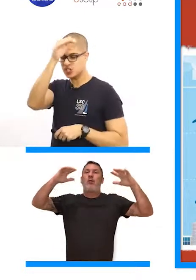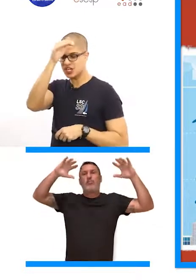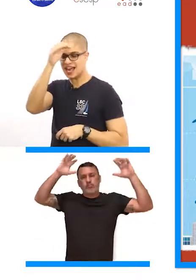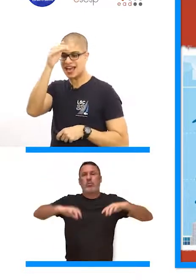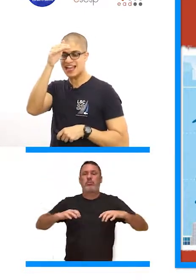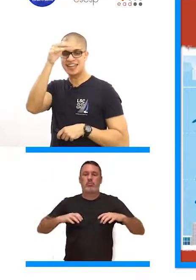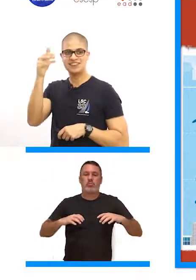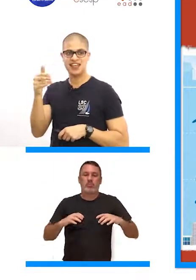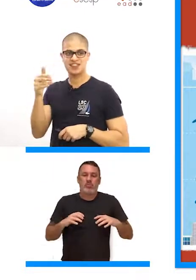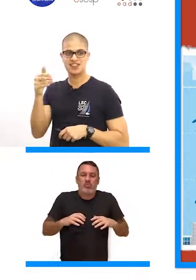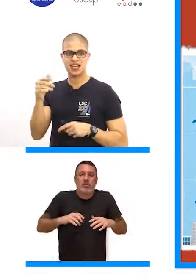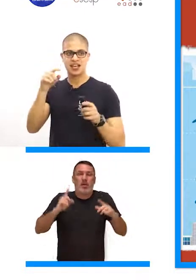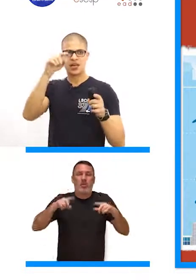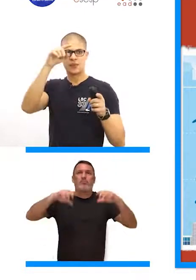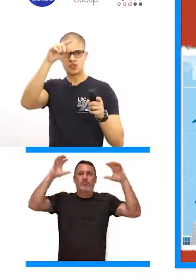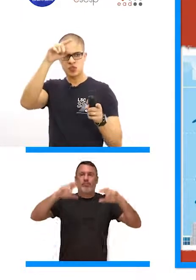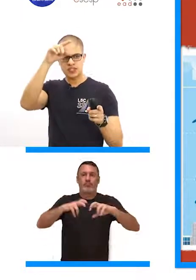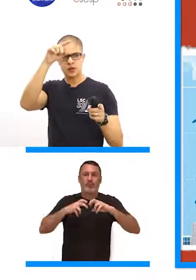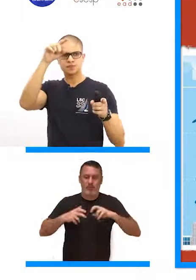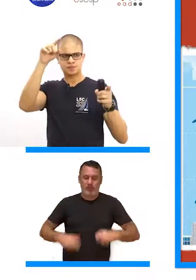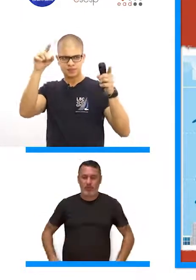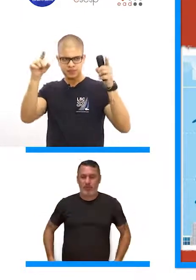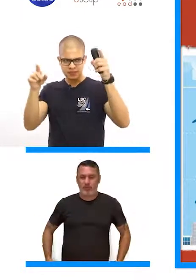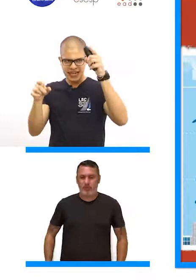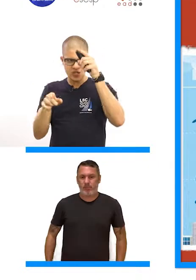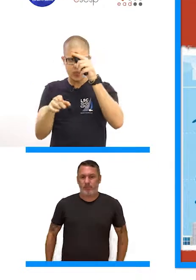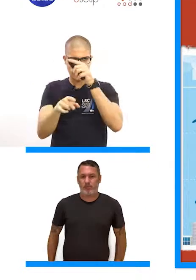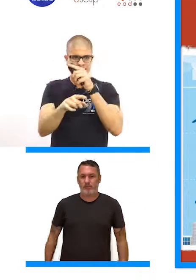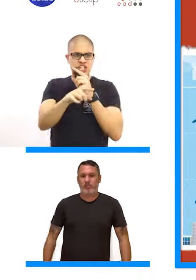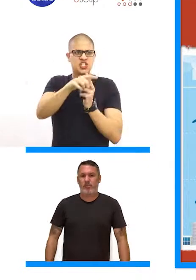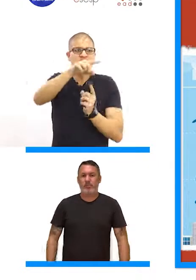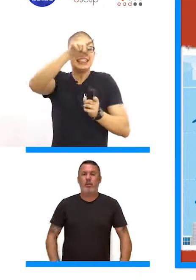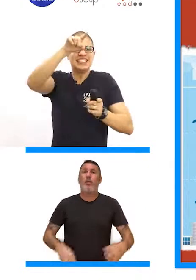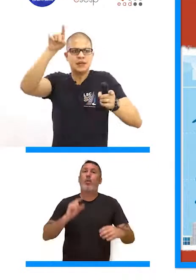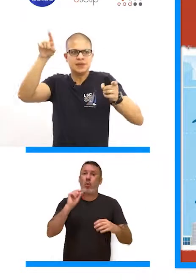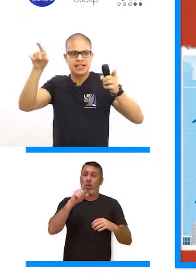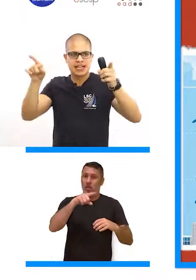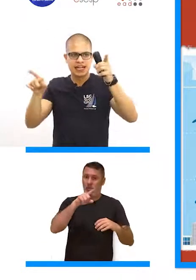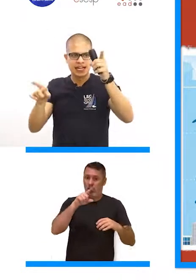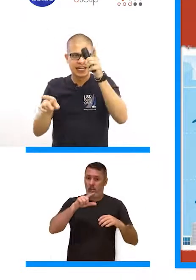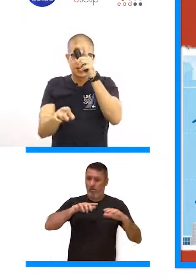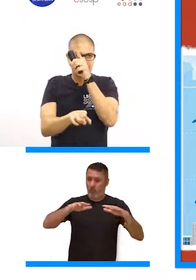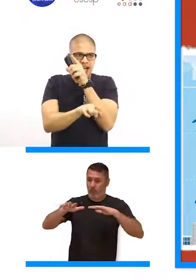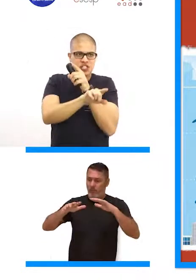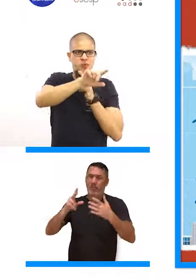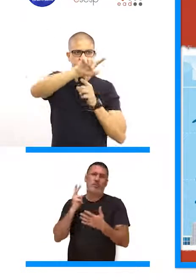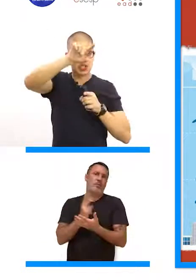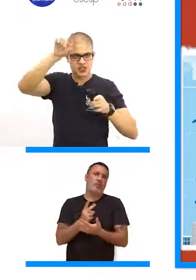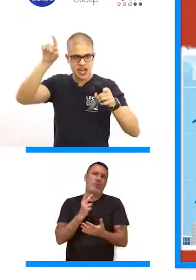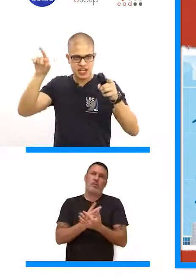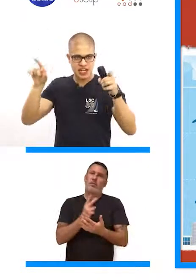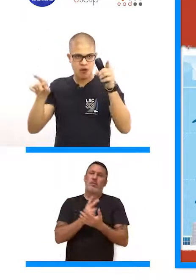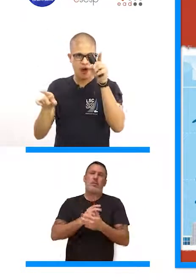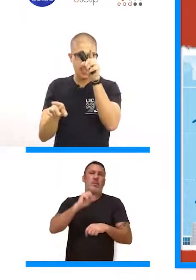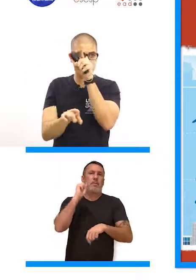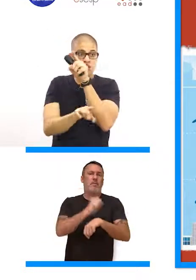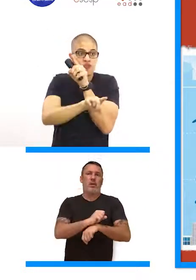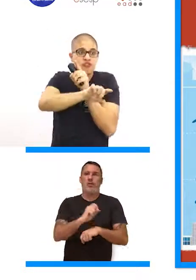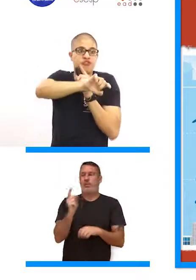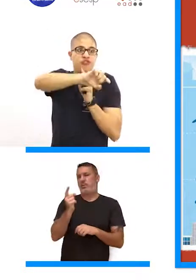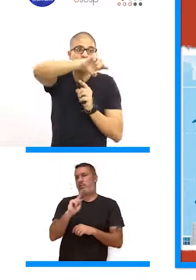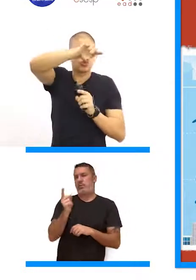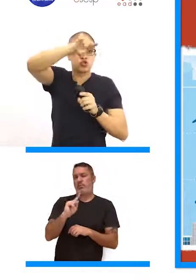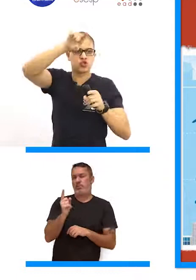então ele tende a descer. Professor, então, essa é uma dinâmica atmosférica, correto?